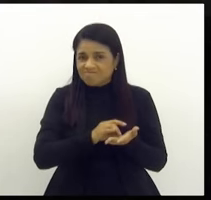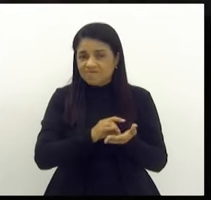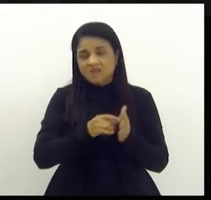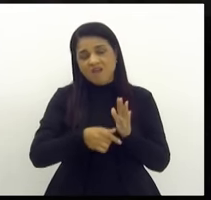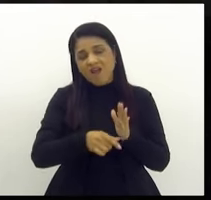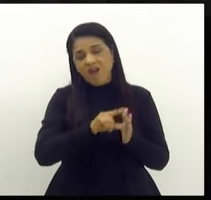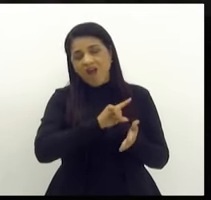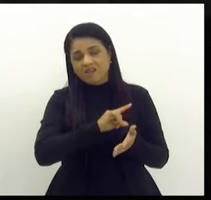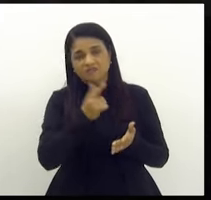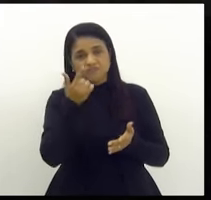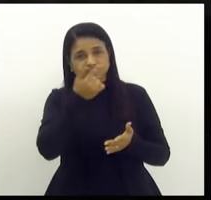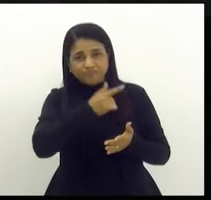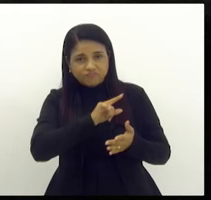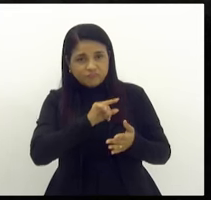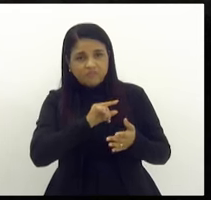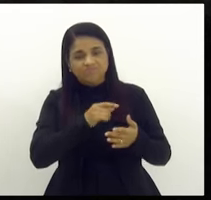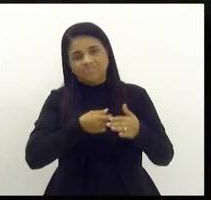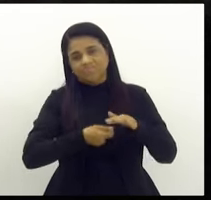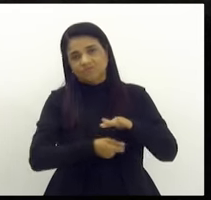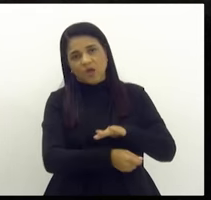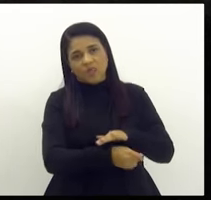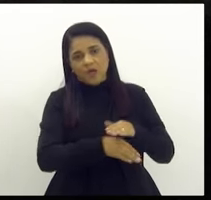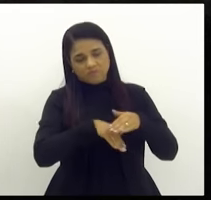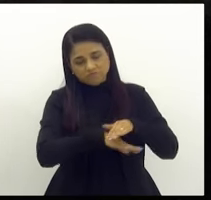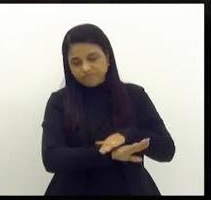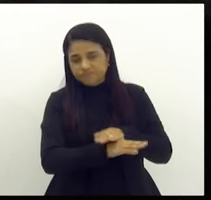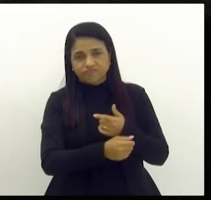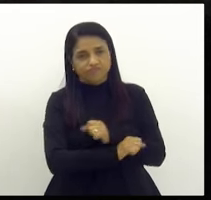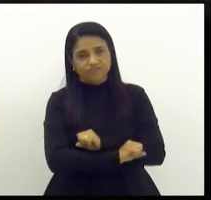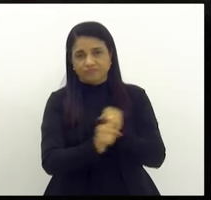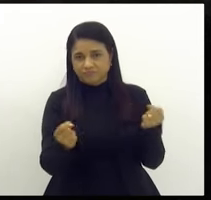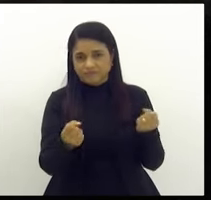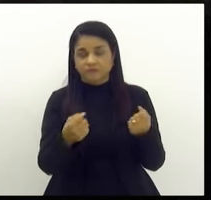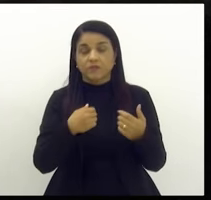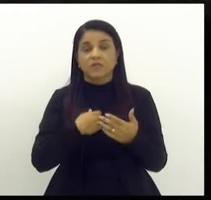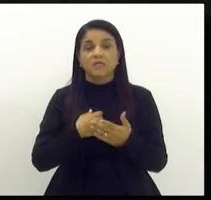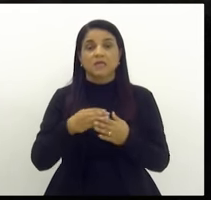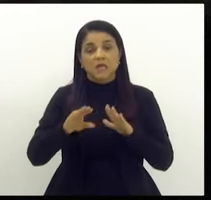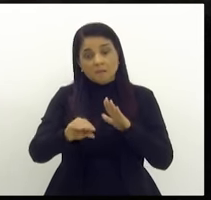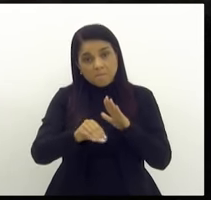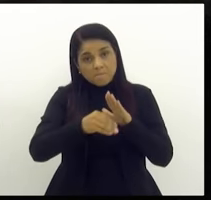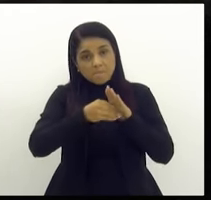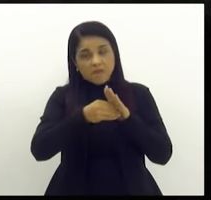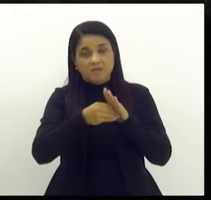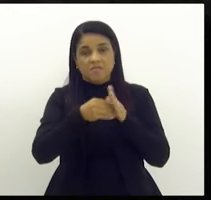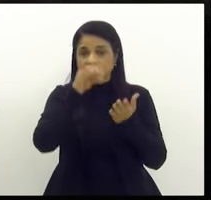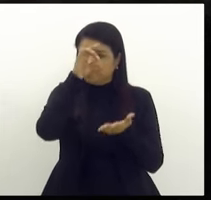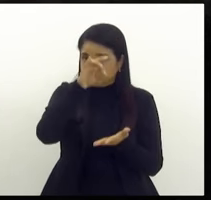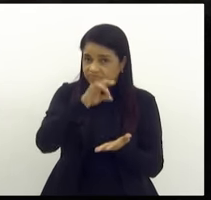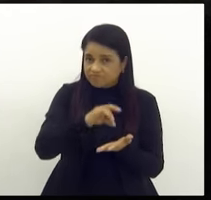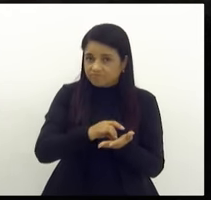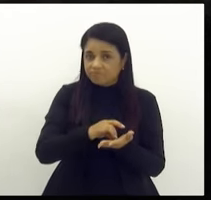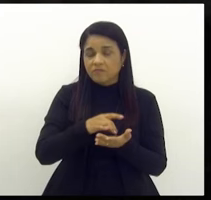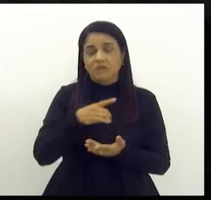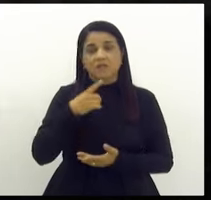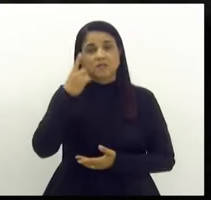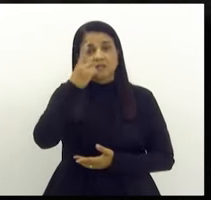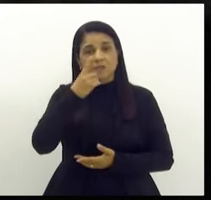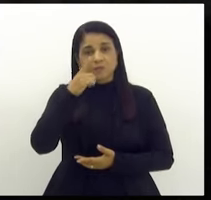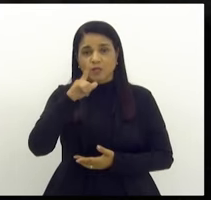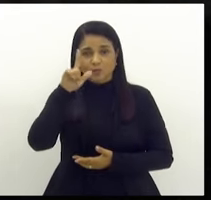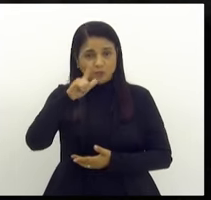concebido e na emenda constitucional deputada Lu Deputado Fred